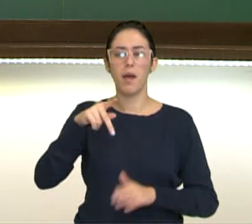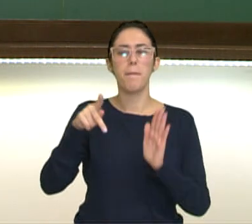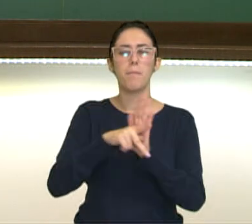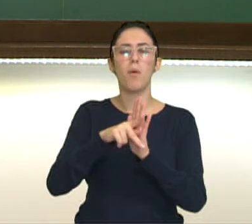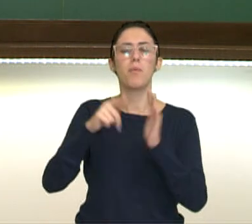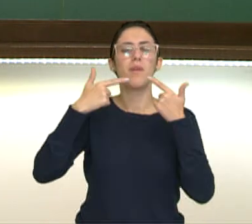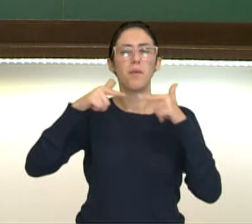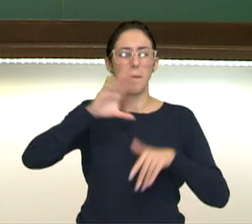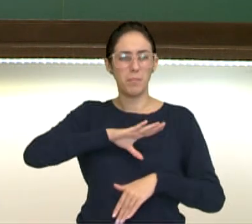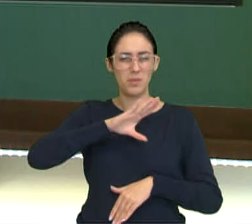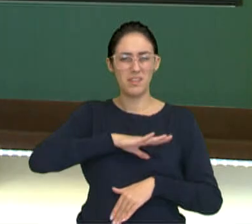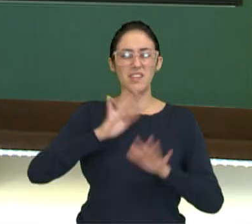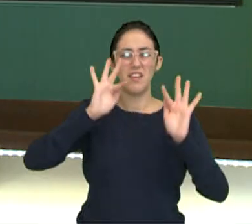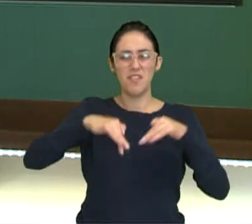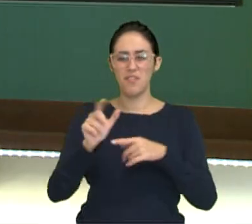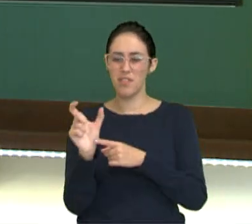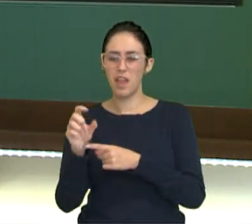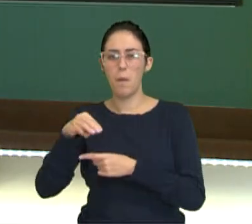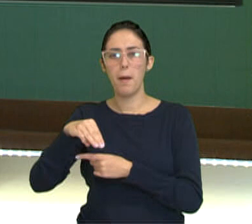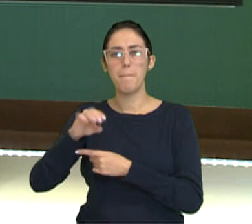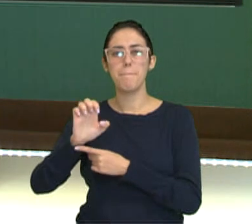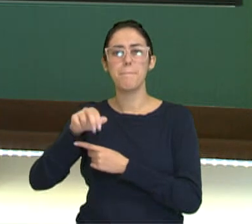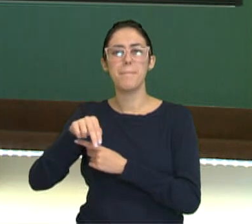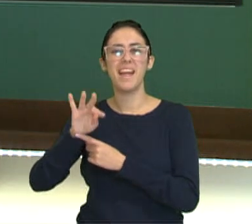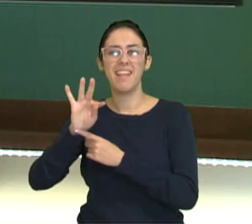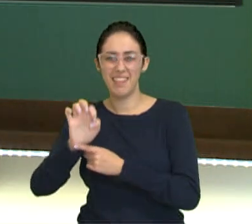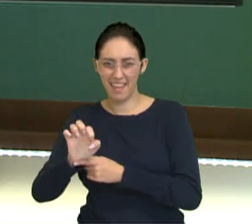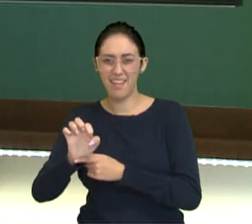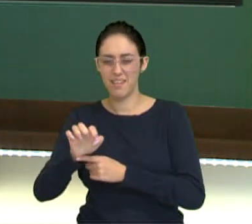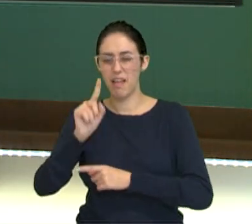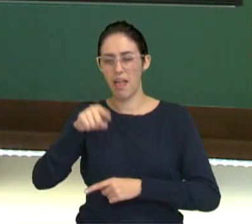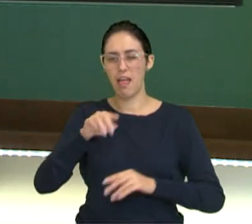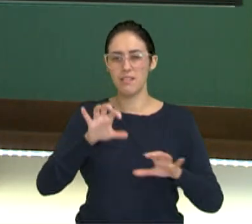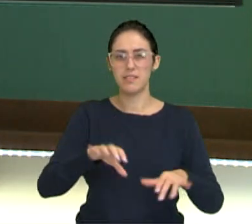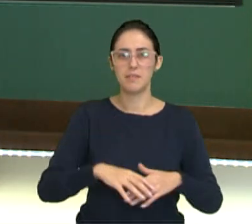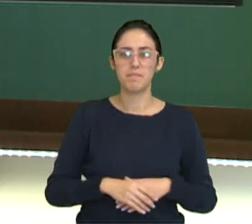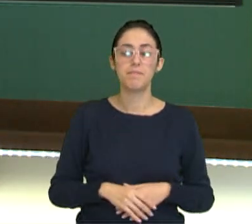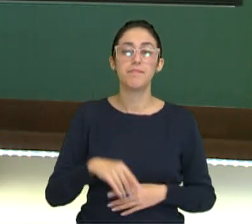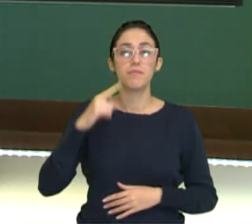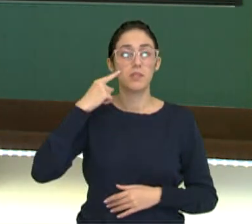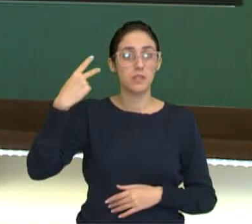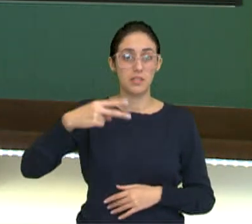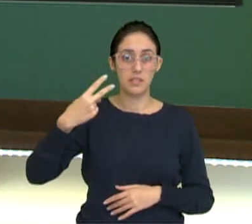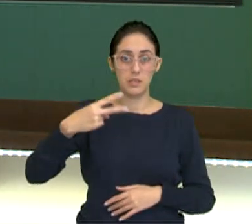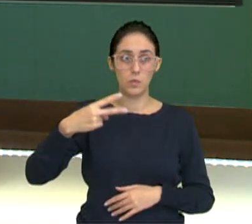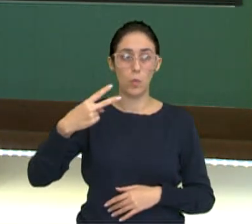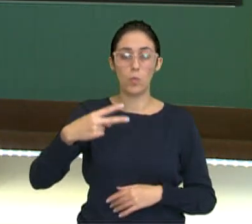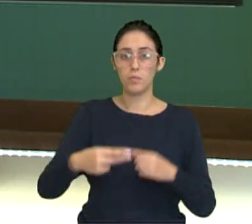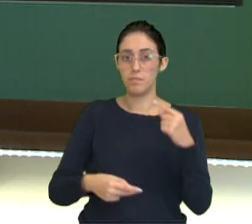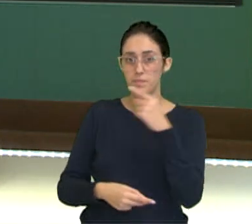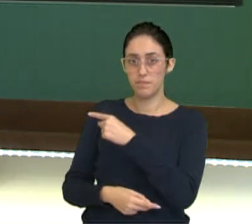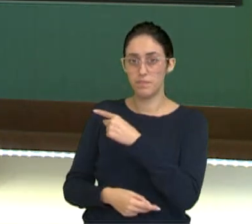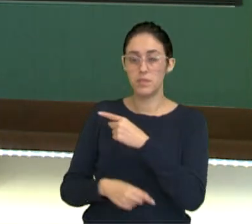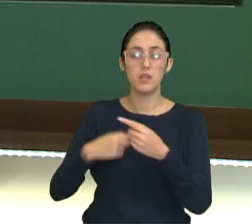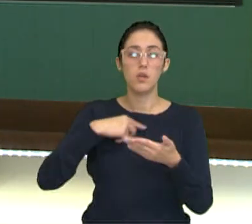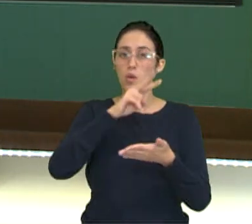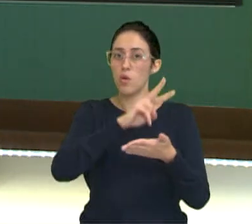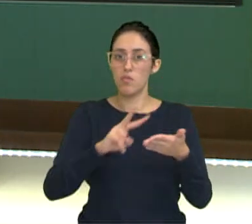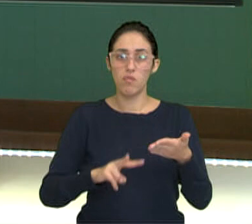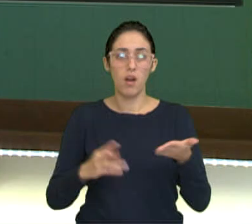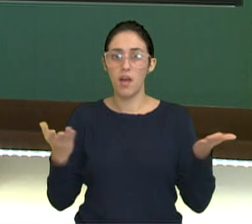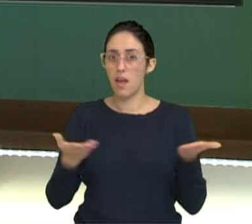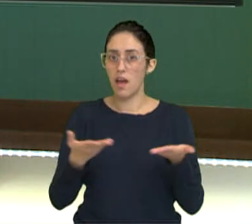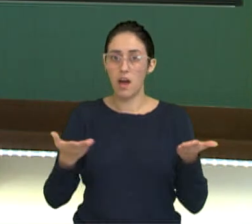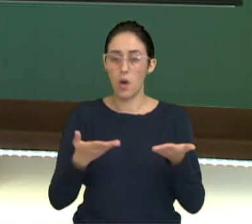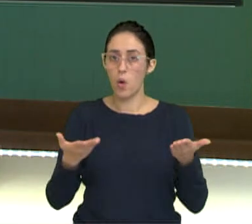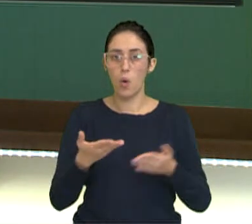língua portuguesa, ok? Beleza. Segunda parte do nosso texto, e eu não vou ler agora, tá? Porque aqui a gente só